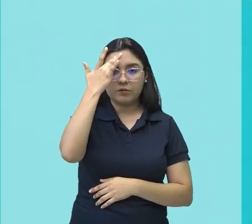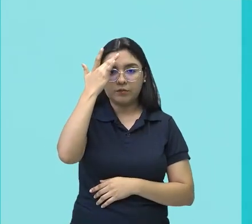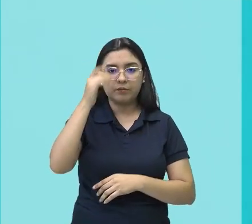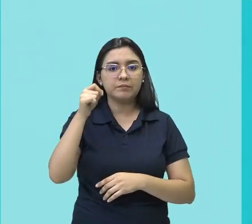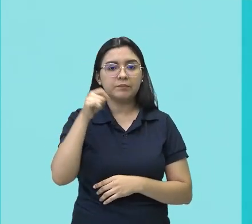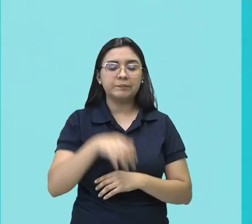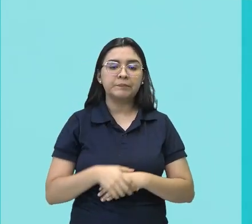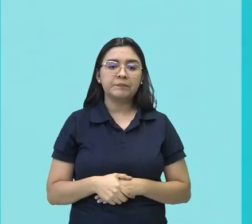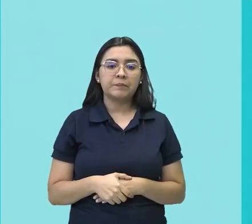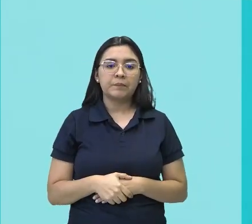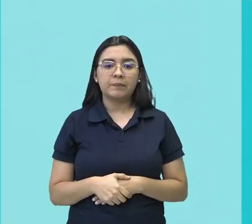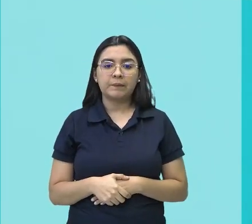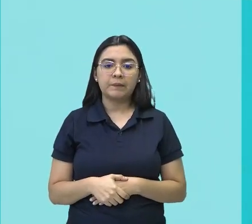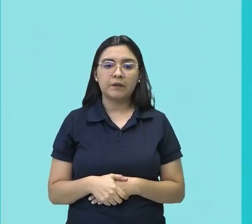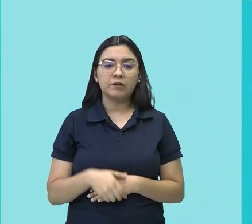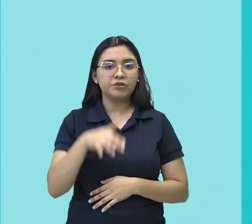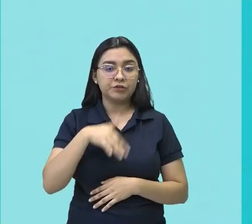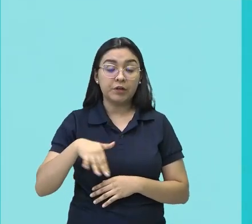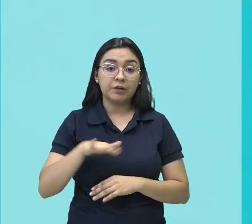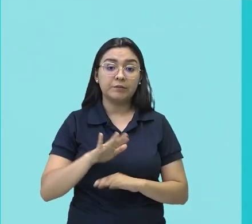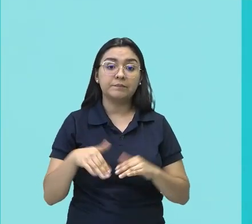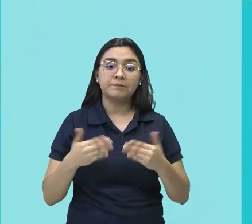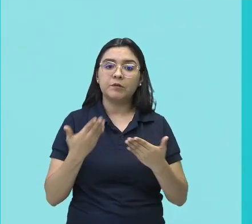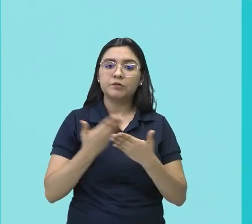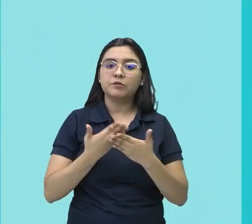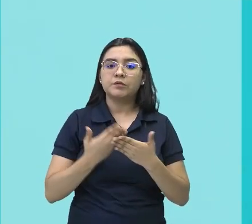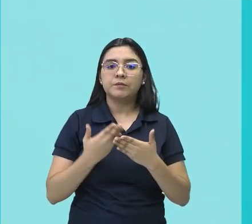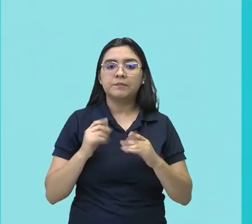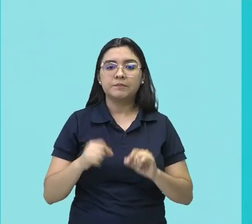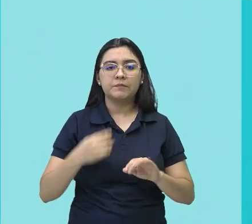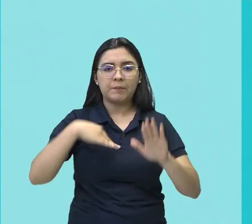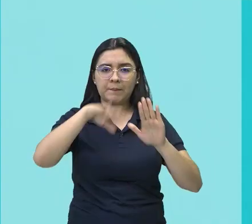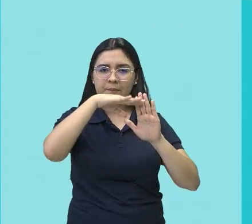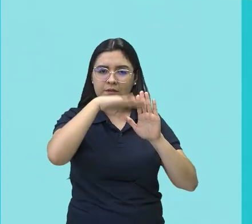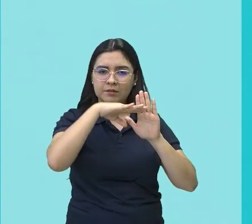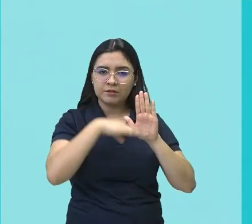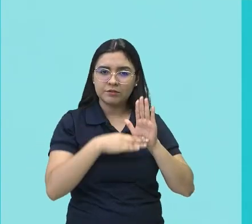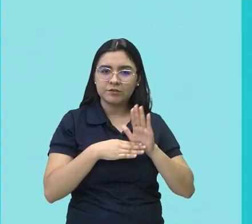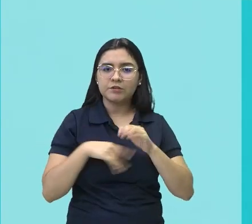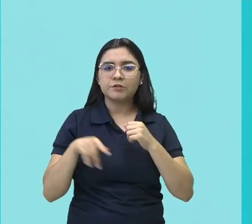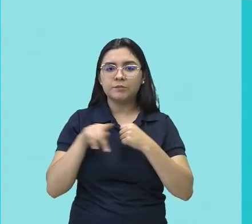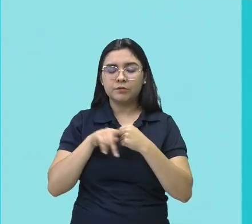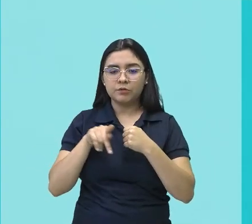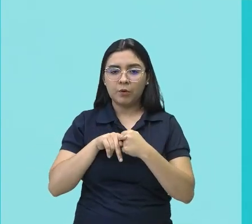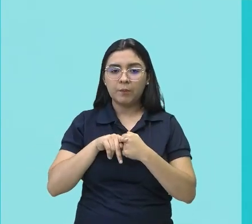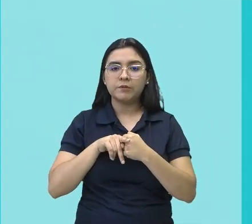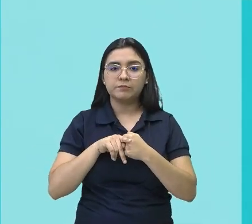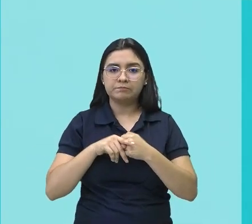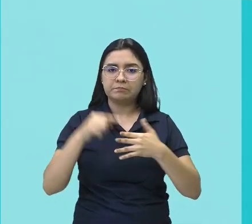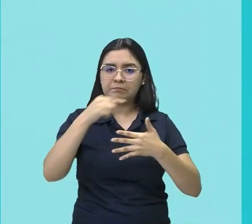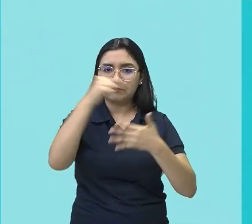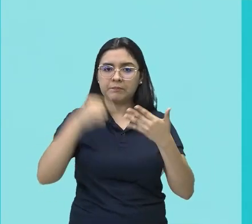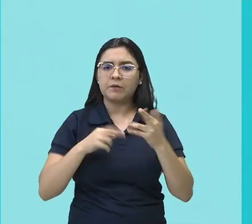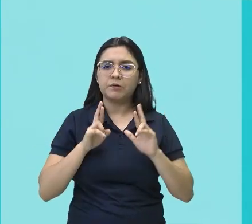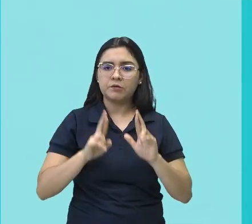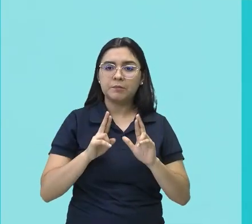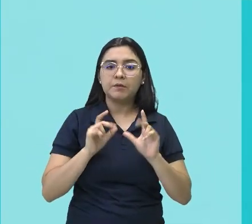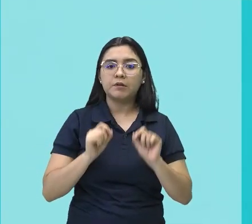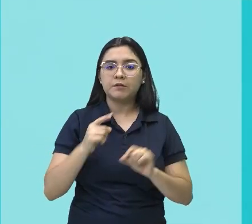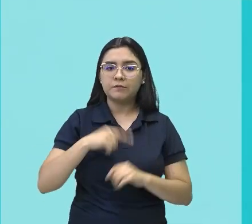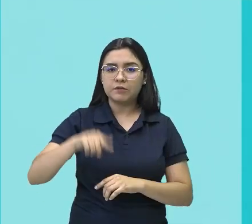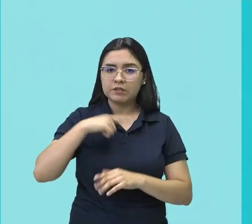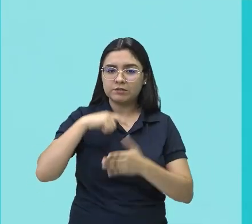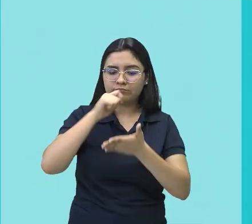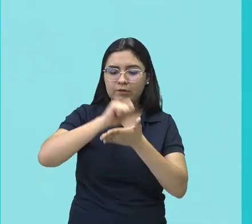forma genérica, tá certo? Então, nós vimos ali uma lista de pronomes indefinidos. Eu espero aí que vocês